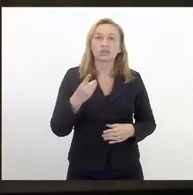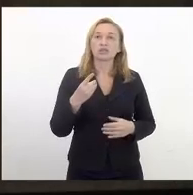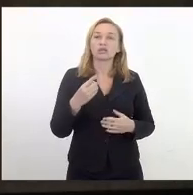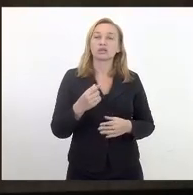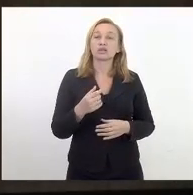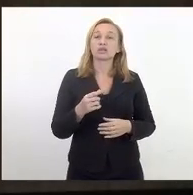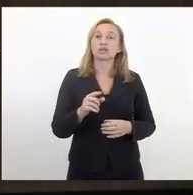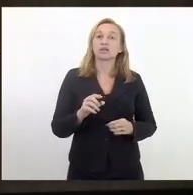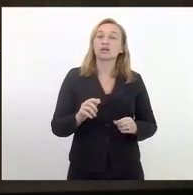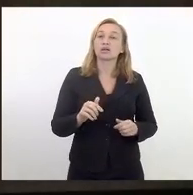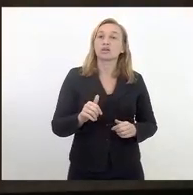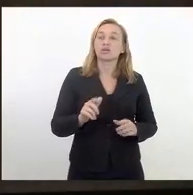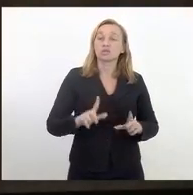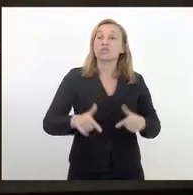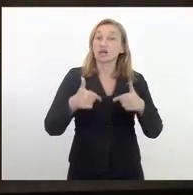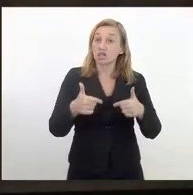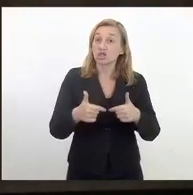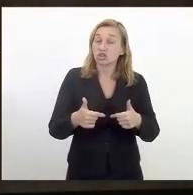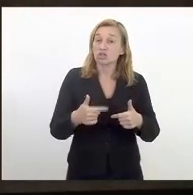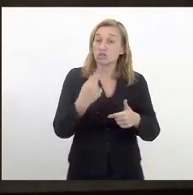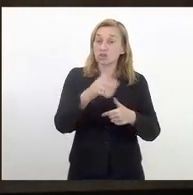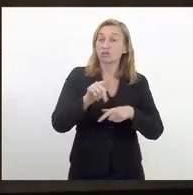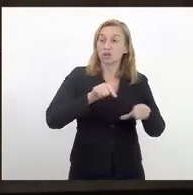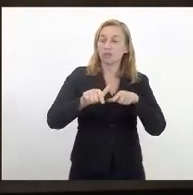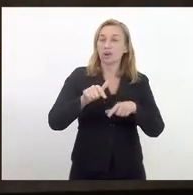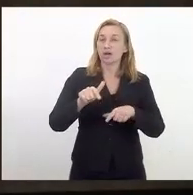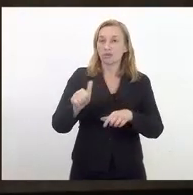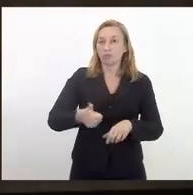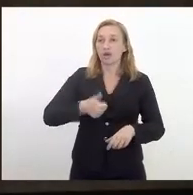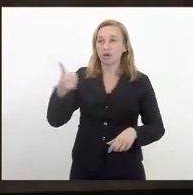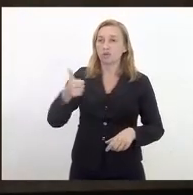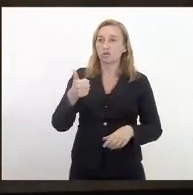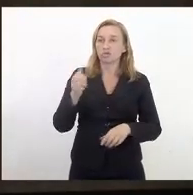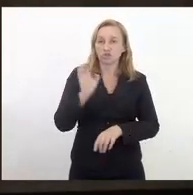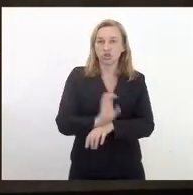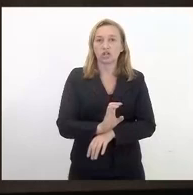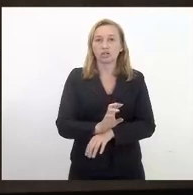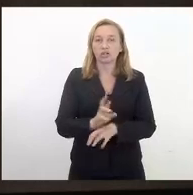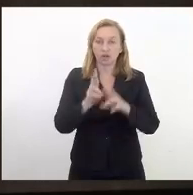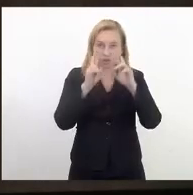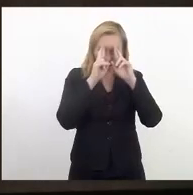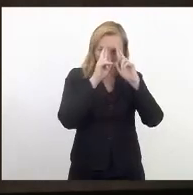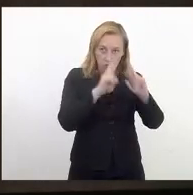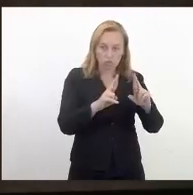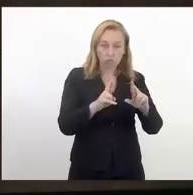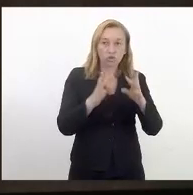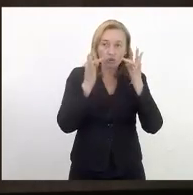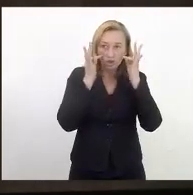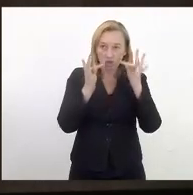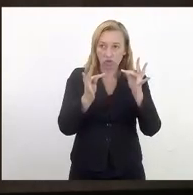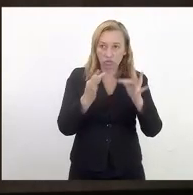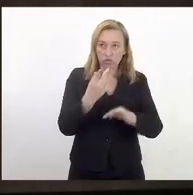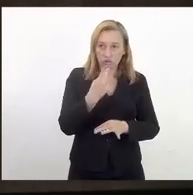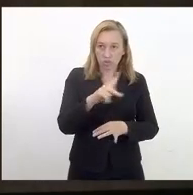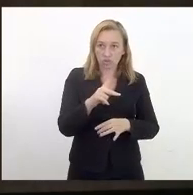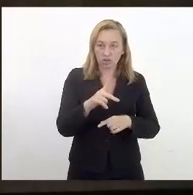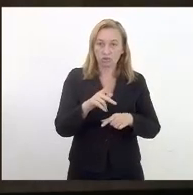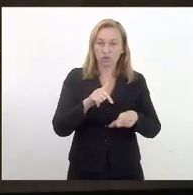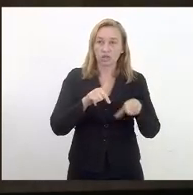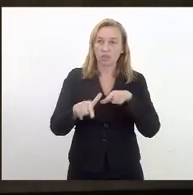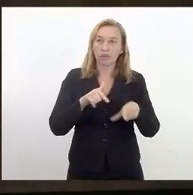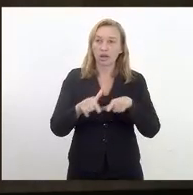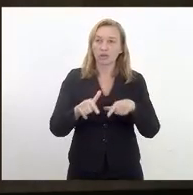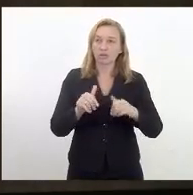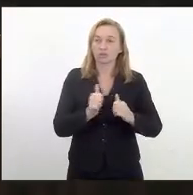ações muito maiores e nome do nosso Estado então tem o meu tem o meu respeito e aqui o meu testemunho da sua austeridade da forma como